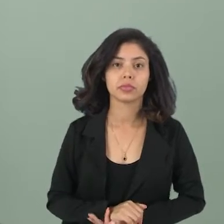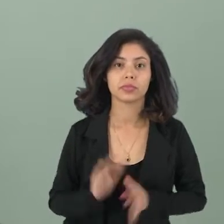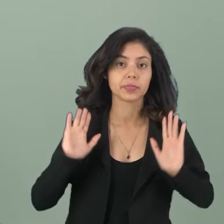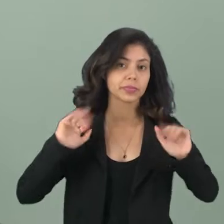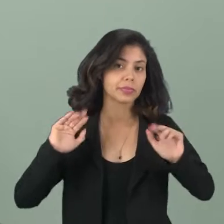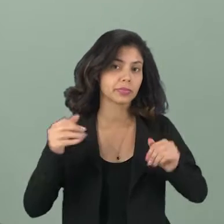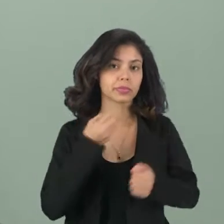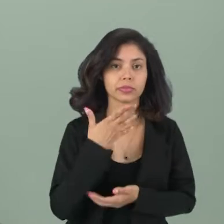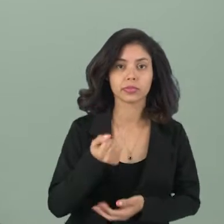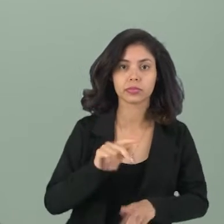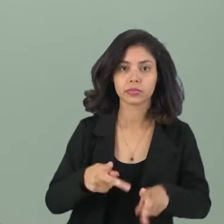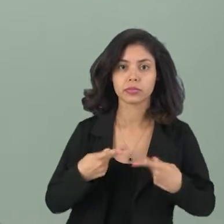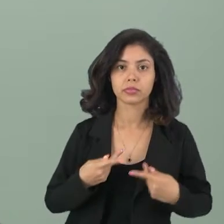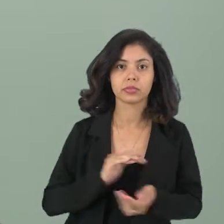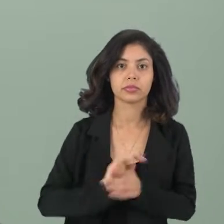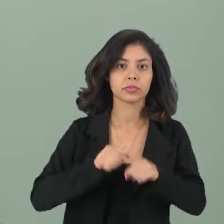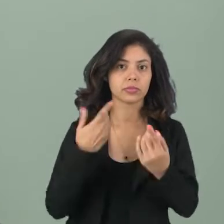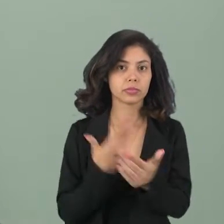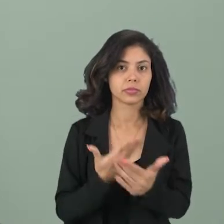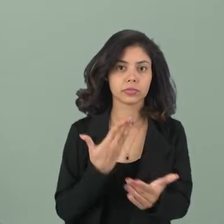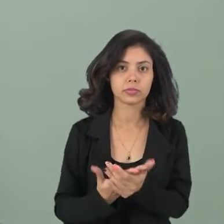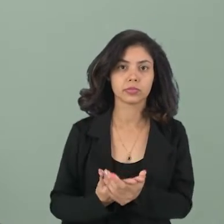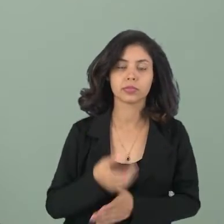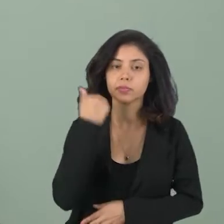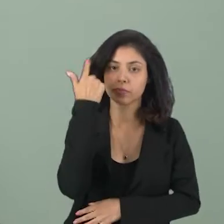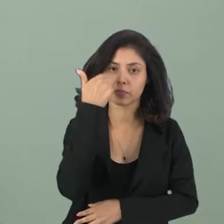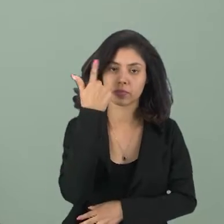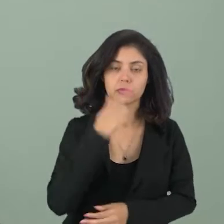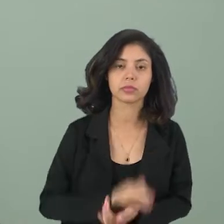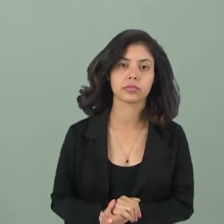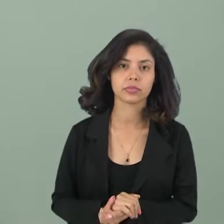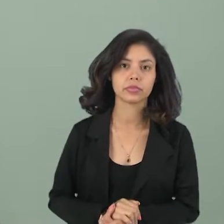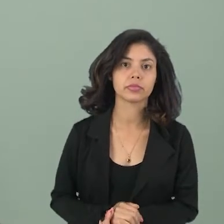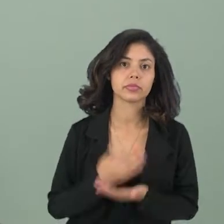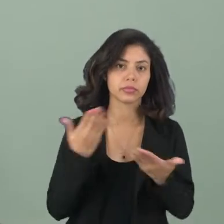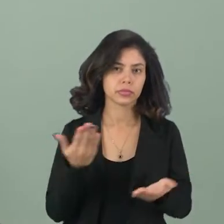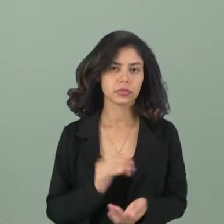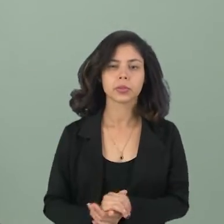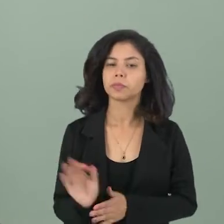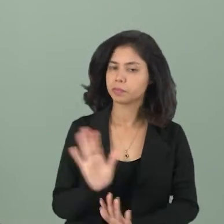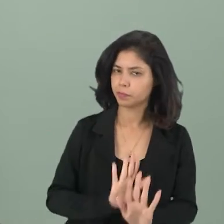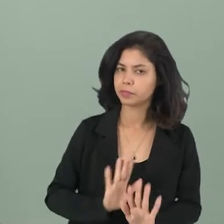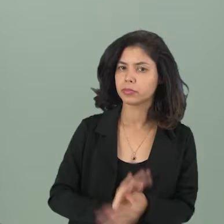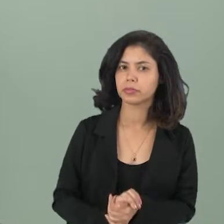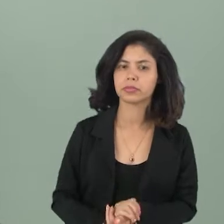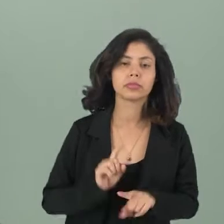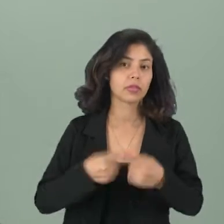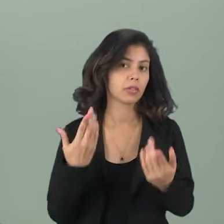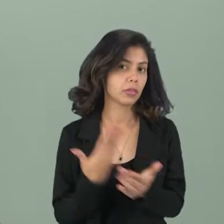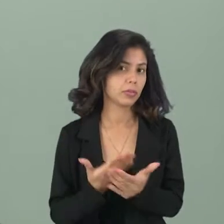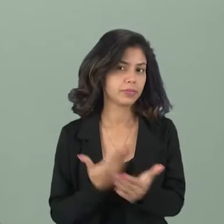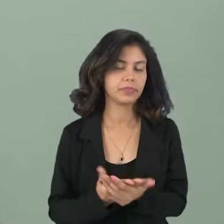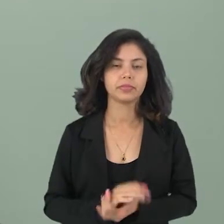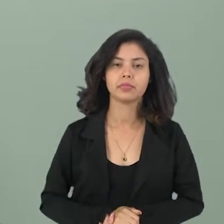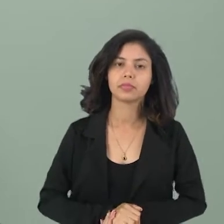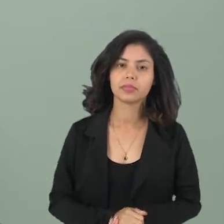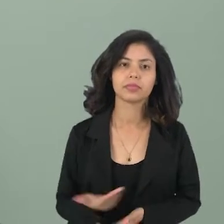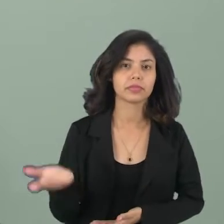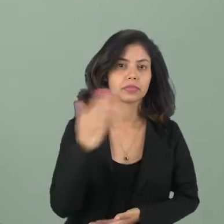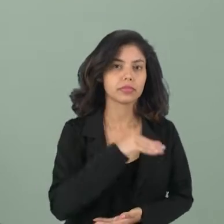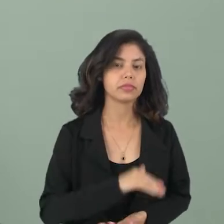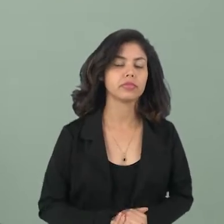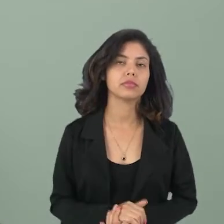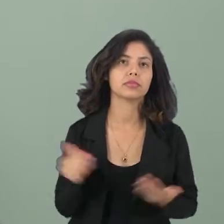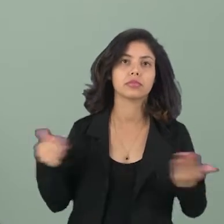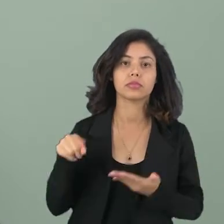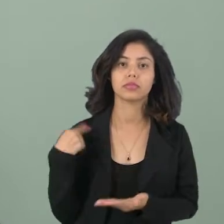Olá galerinha sejam bem-vindos aí a mais uma aula de espanhol e aí estão preparado para começar mais uma aula então